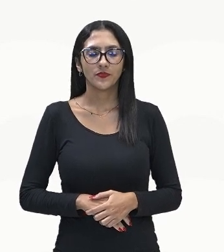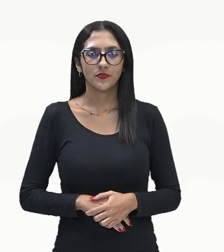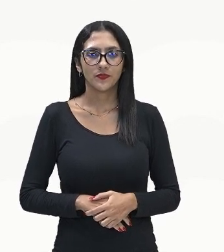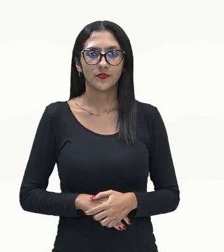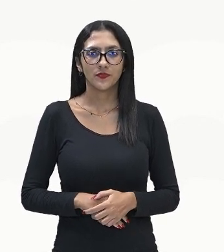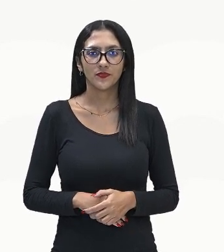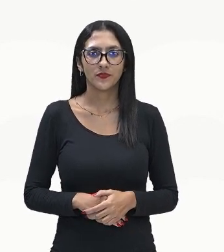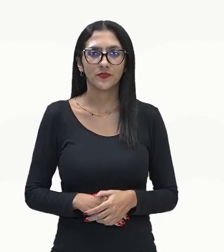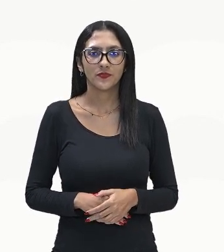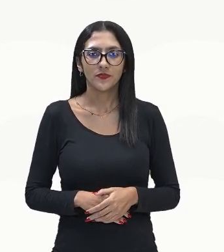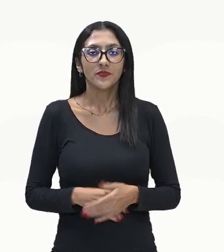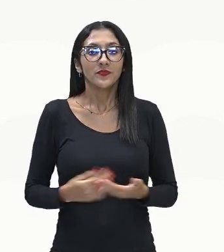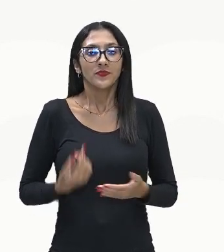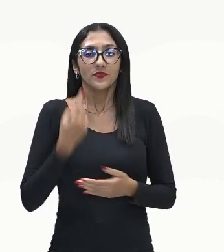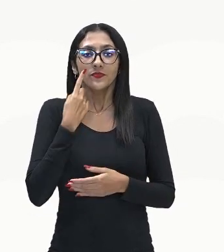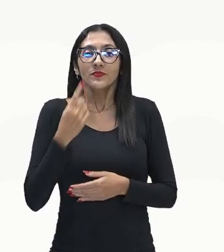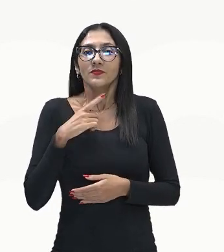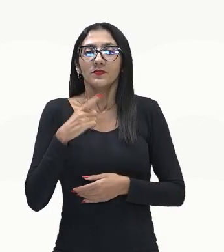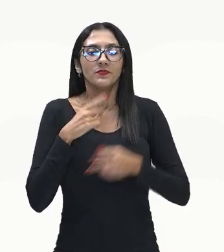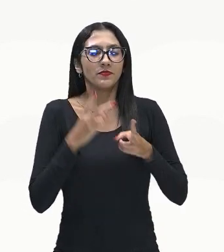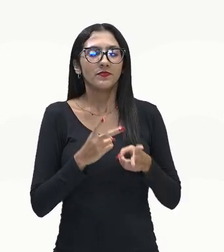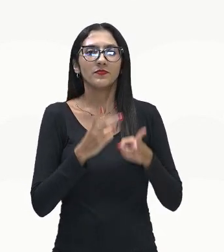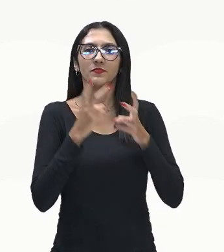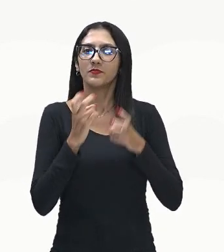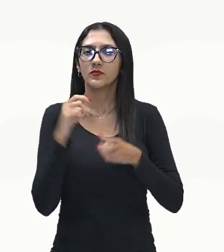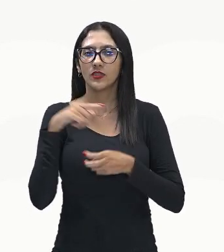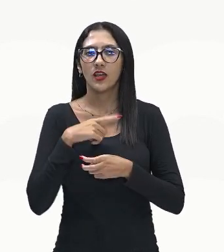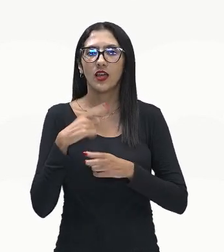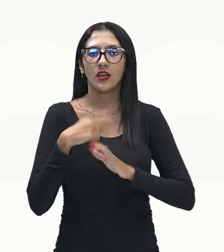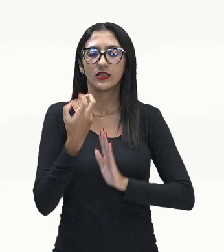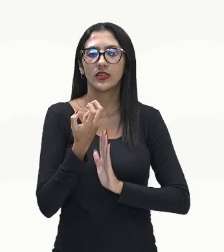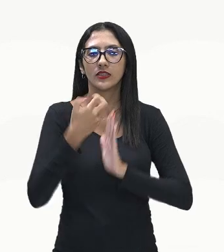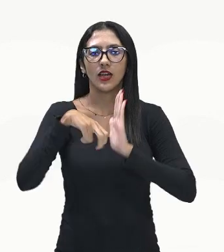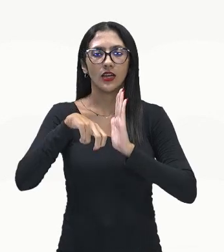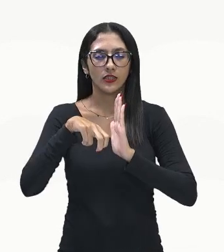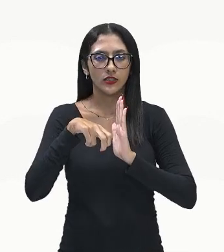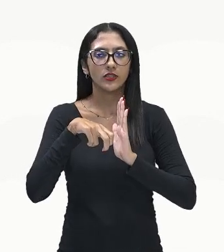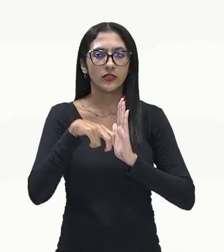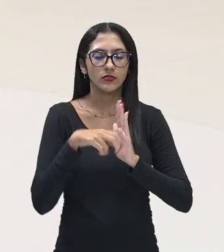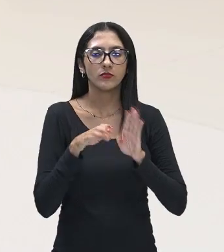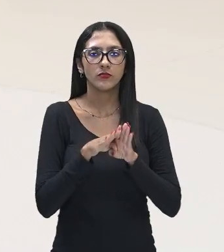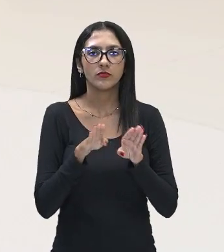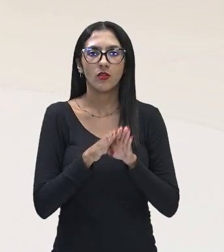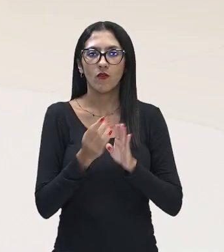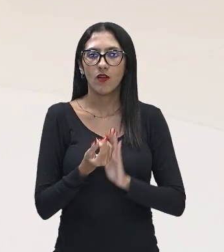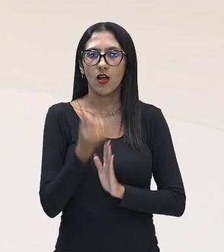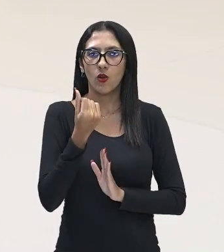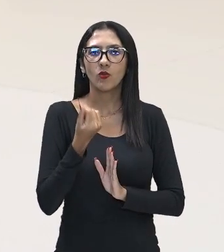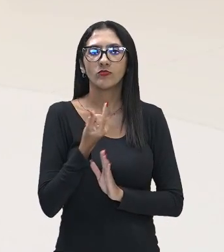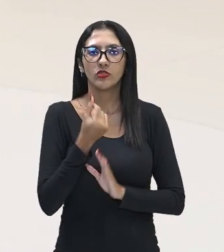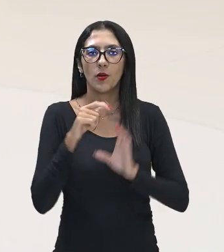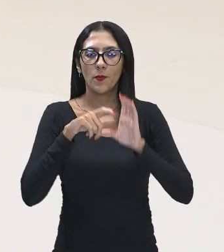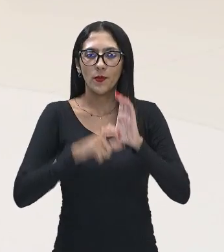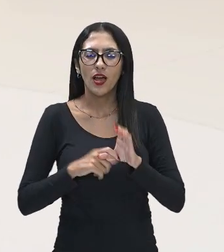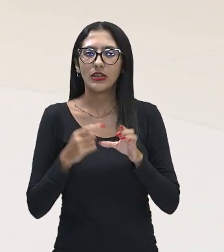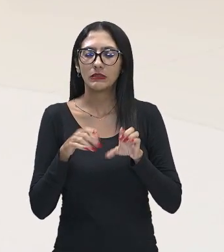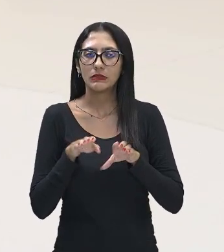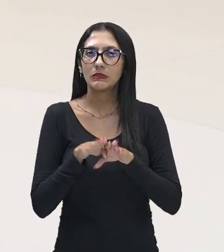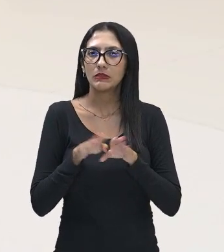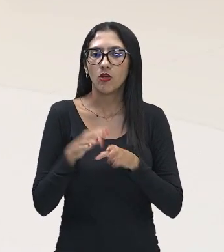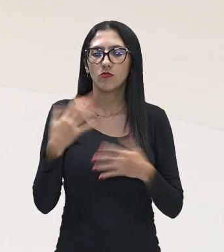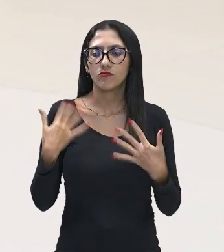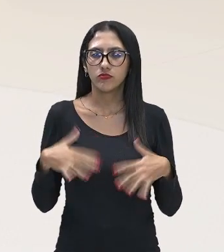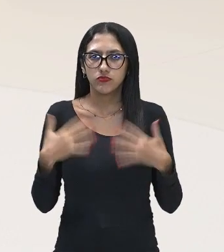R$2.734,16. Então, observe aí que a taxa, né? Melhor, o valor da parcela ainda ficou um valor bem alto,